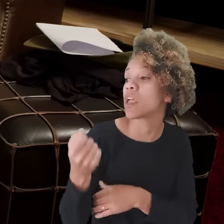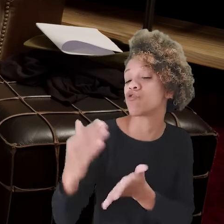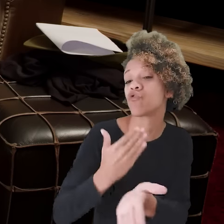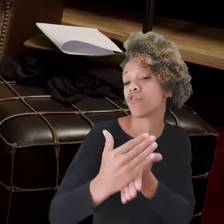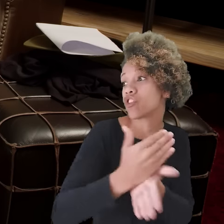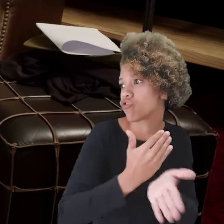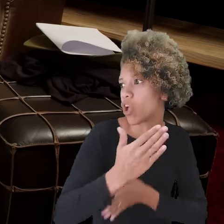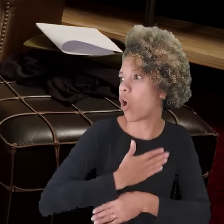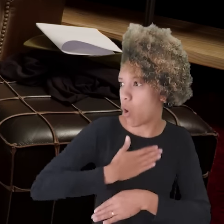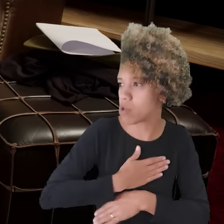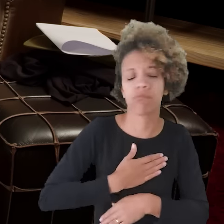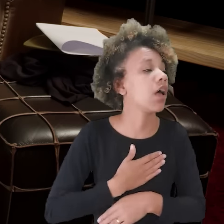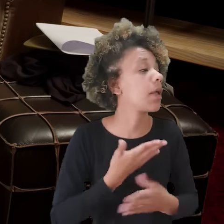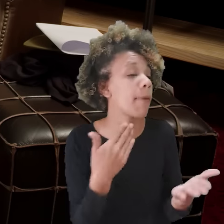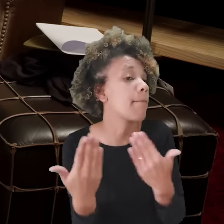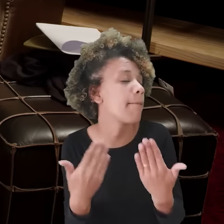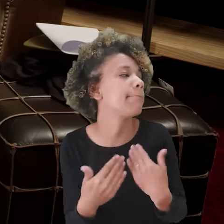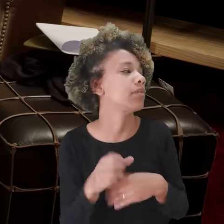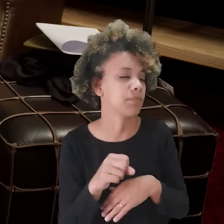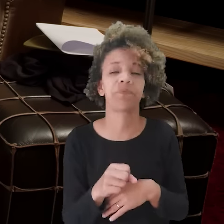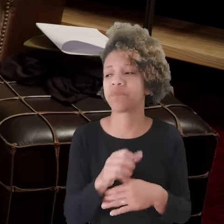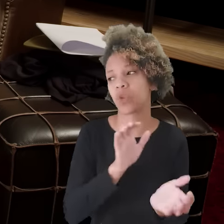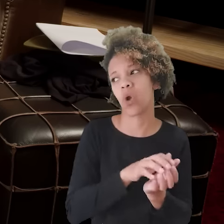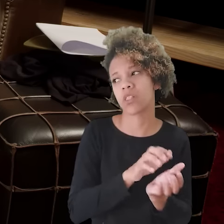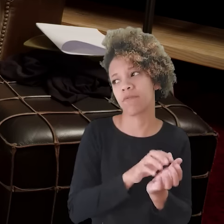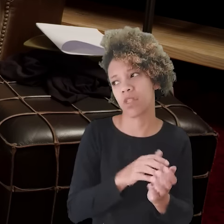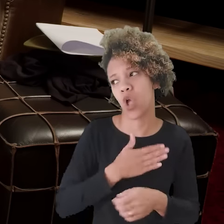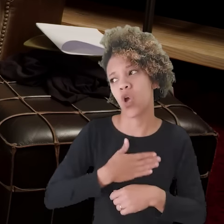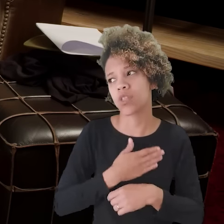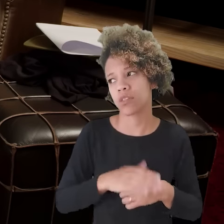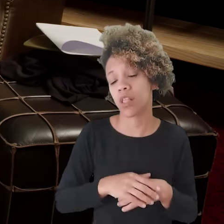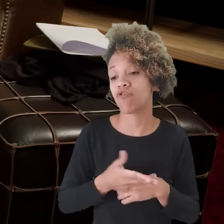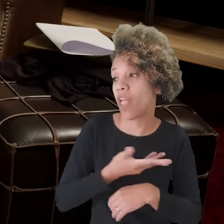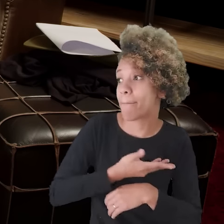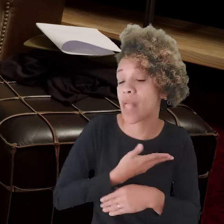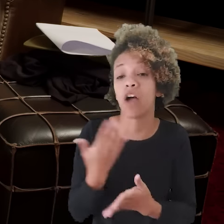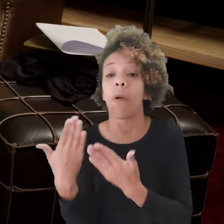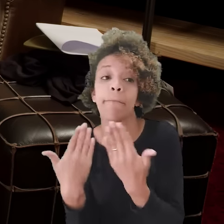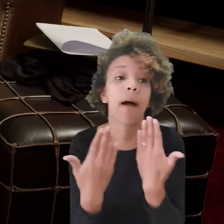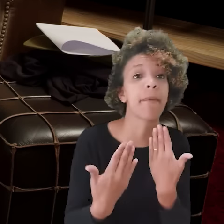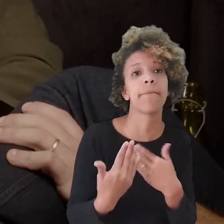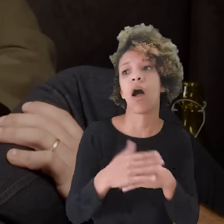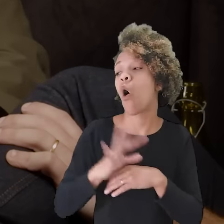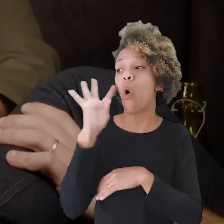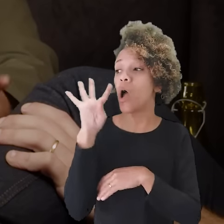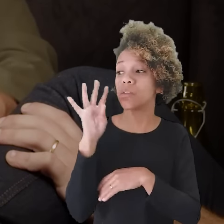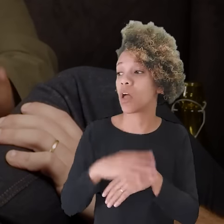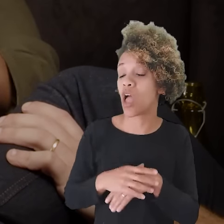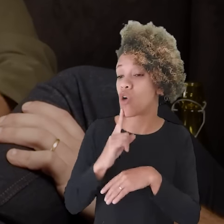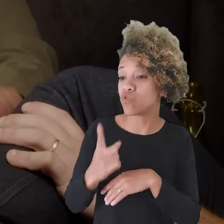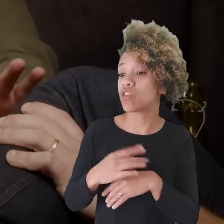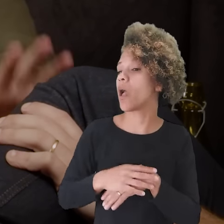dividir e ficar proseando ele gosta de tipo da caranguejo da amizade que tem dia quarta-feira